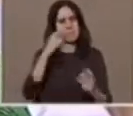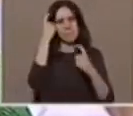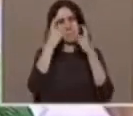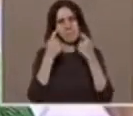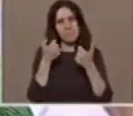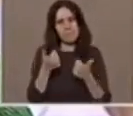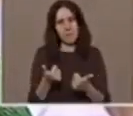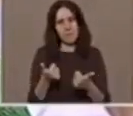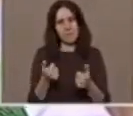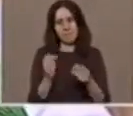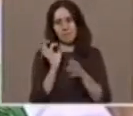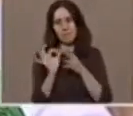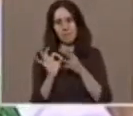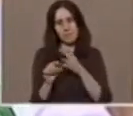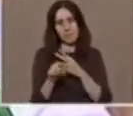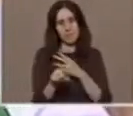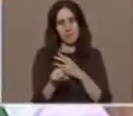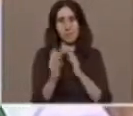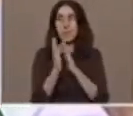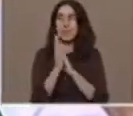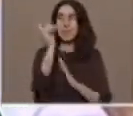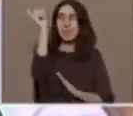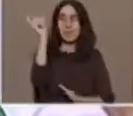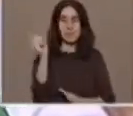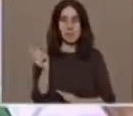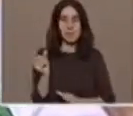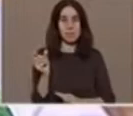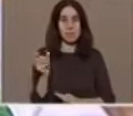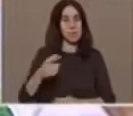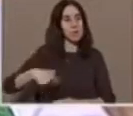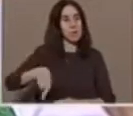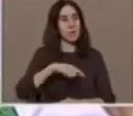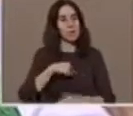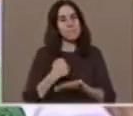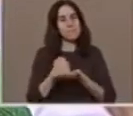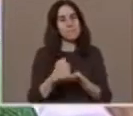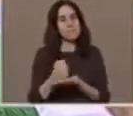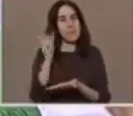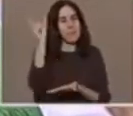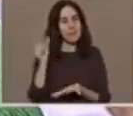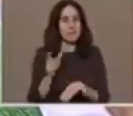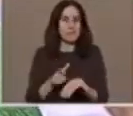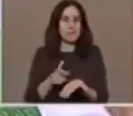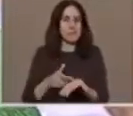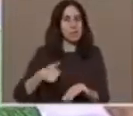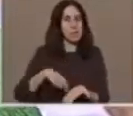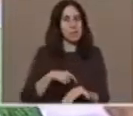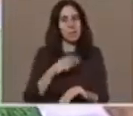bem neste aspecto. Deus precisa do nosso contributo, da nossa